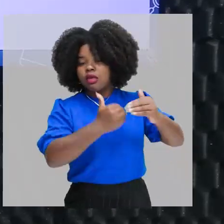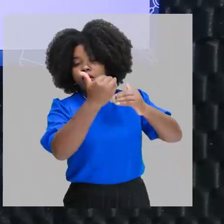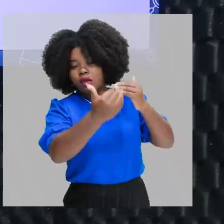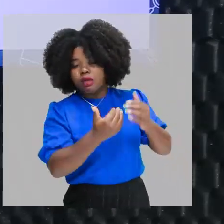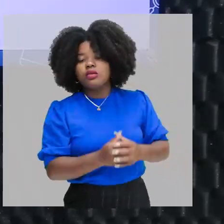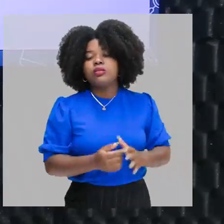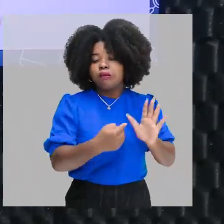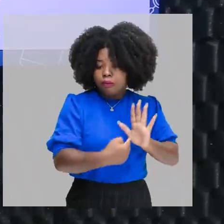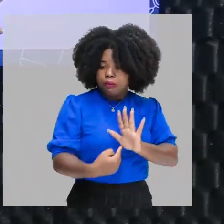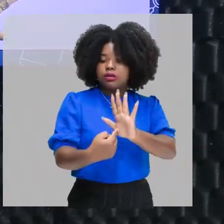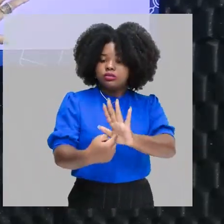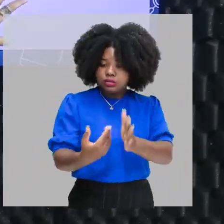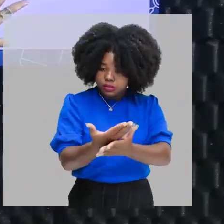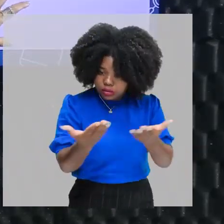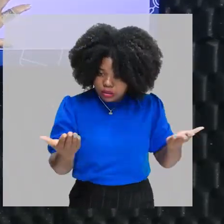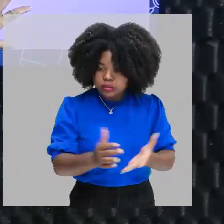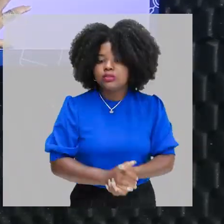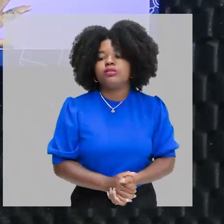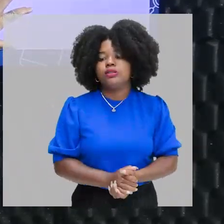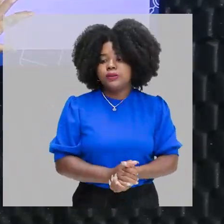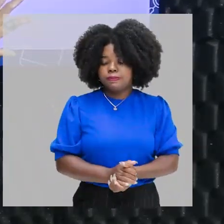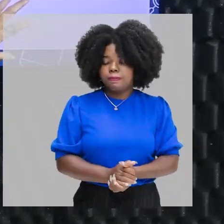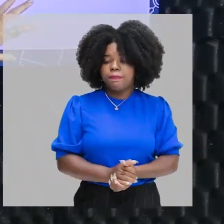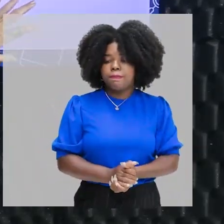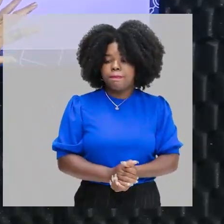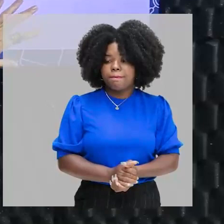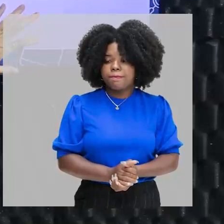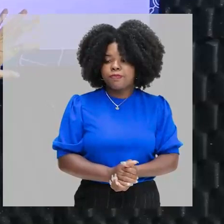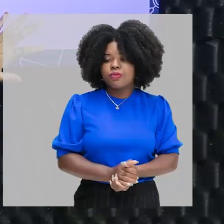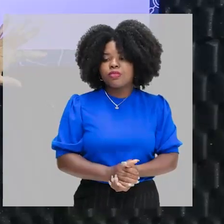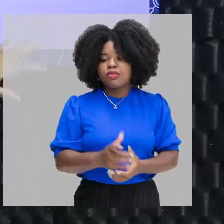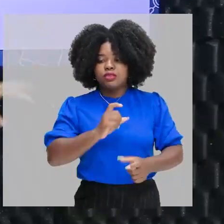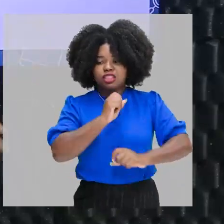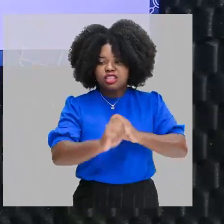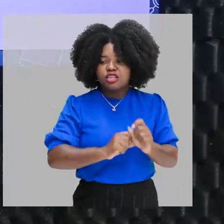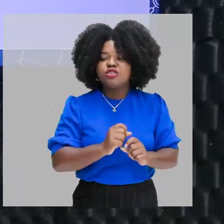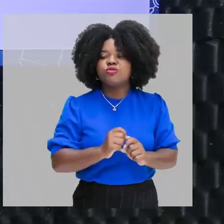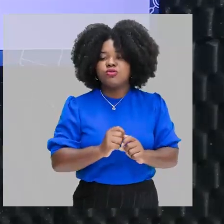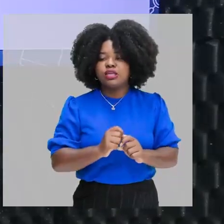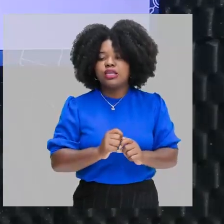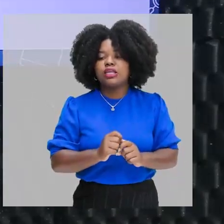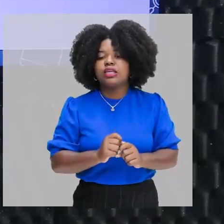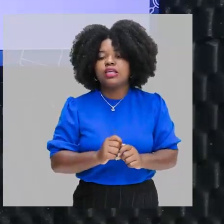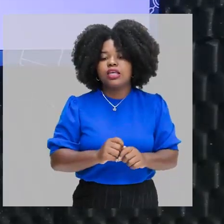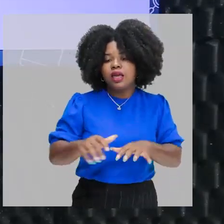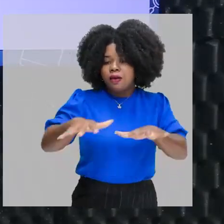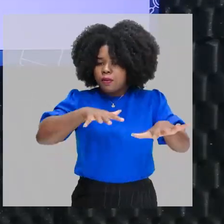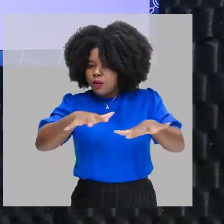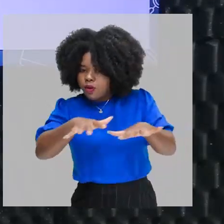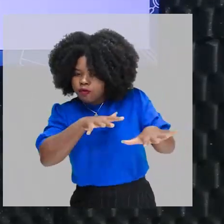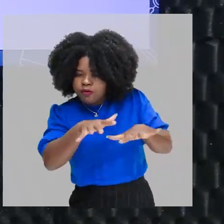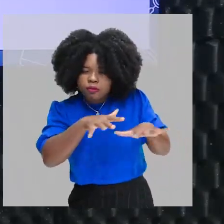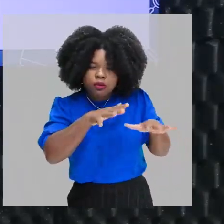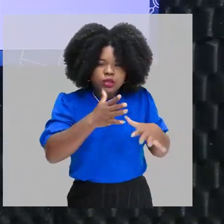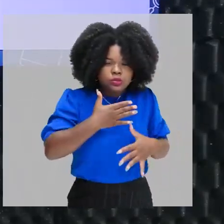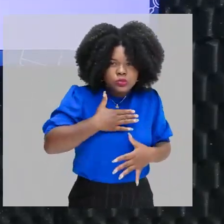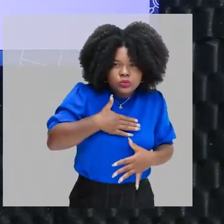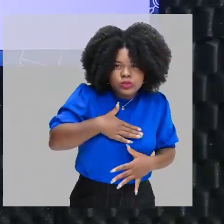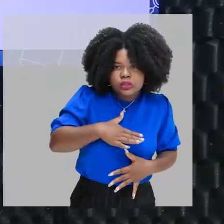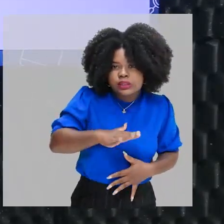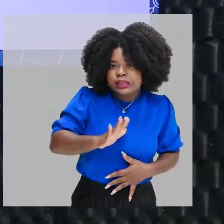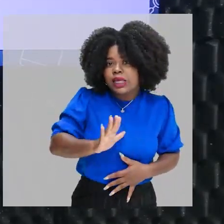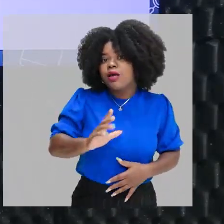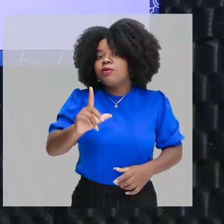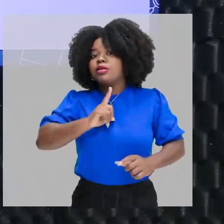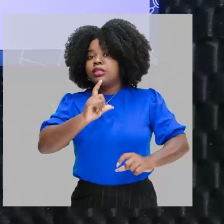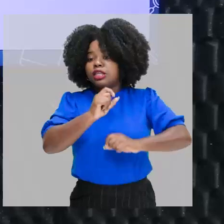é apresentado em tempos, quer dizer, em batidas ou em ritmos moderados, que tem um